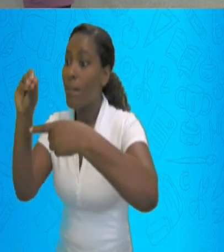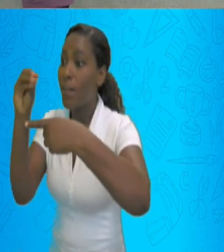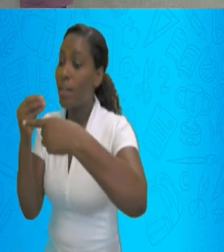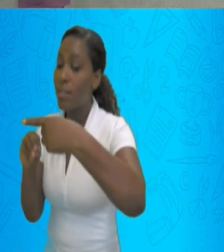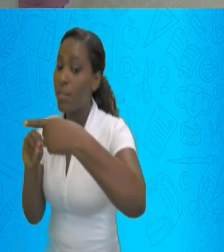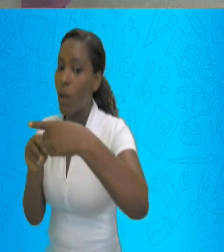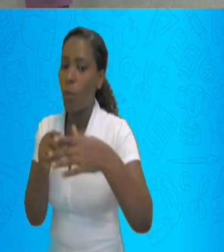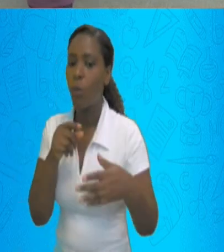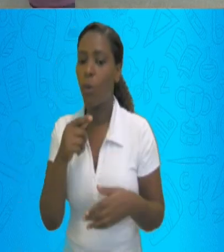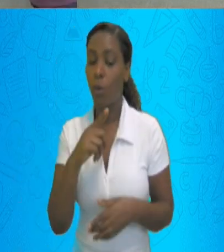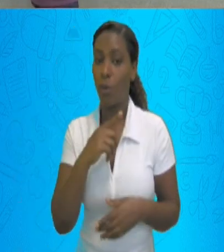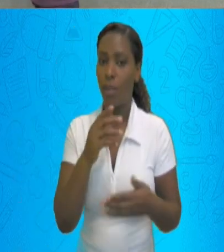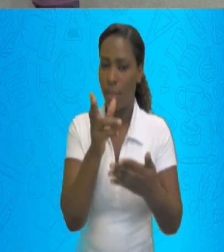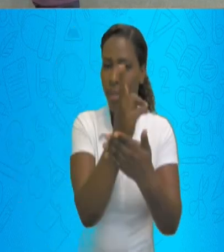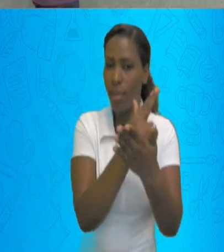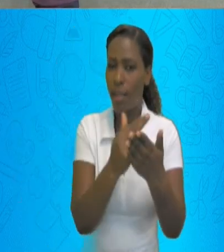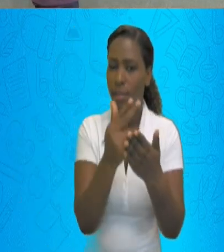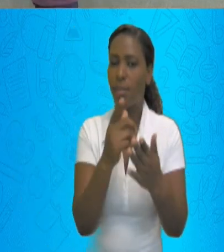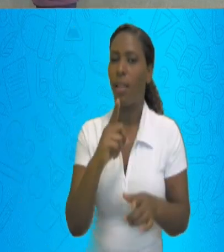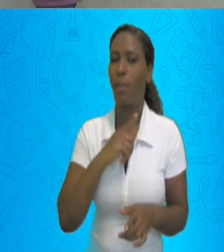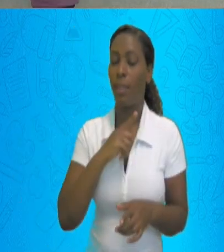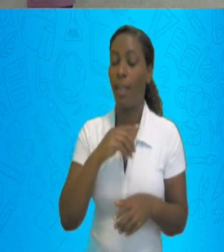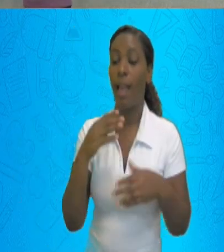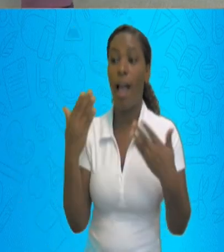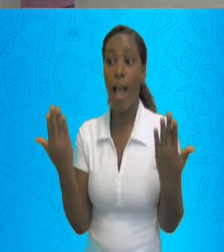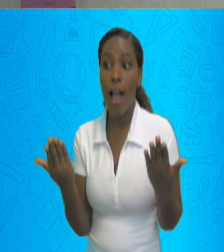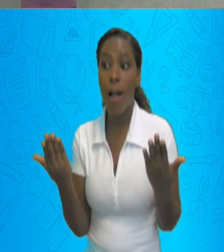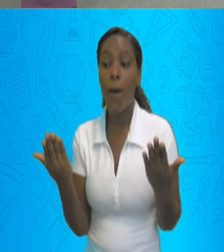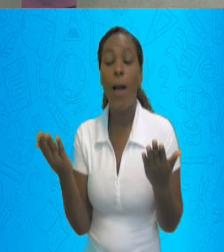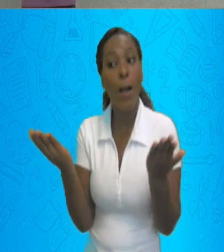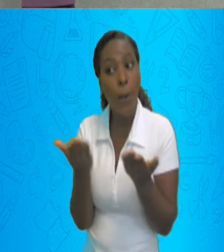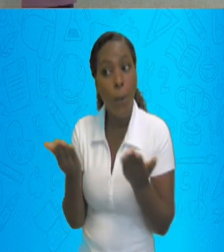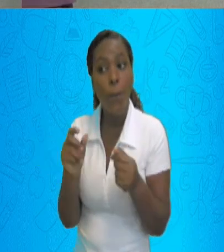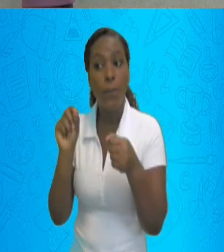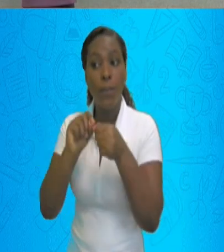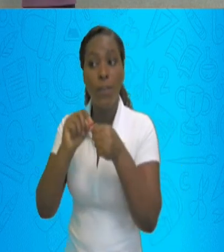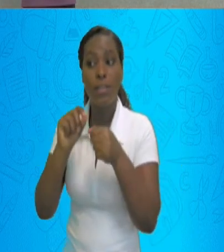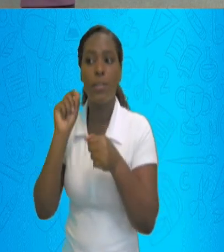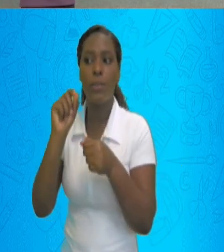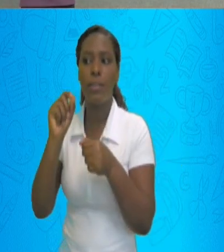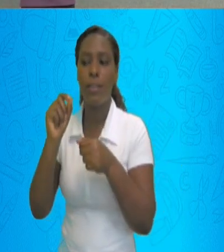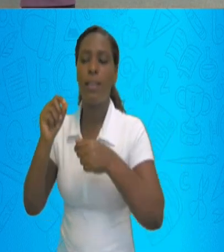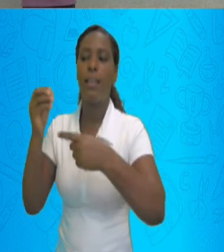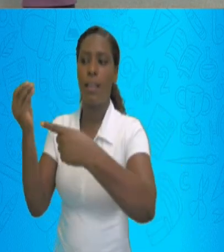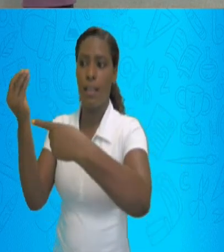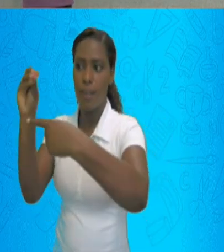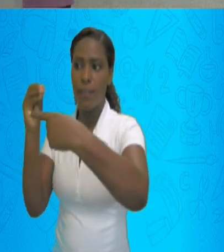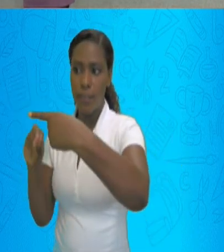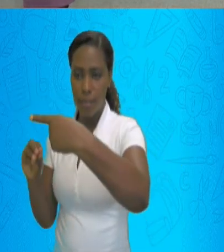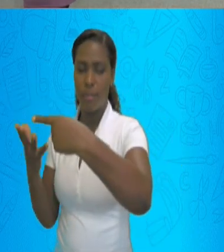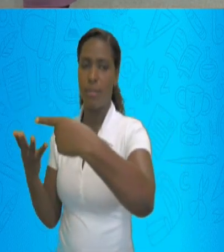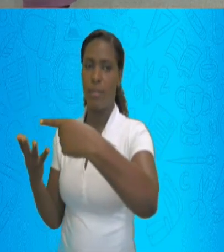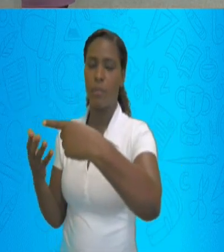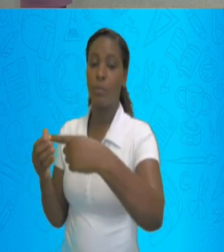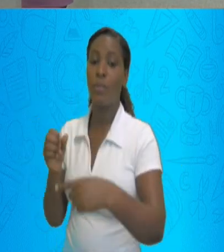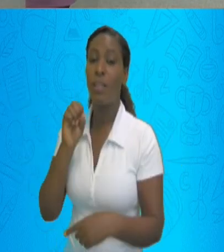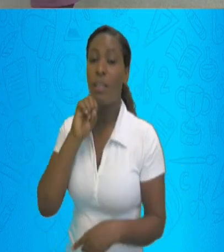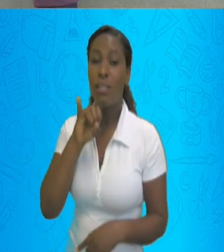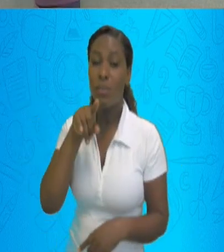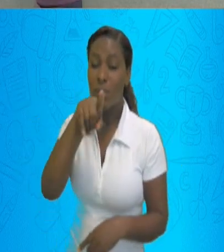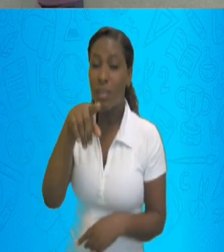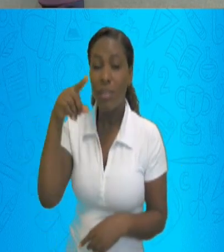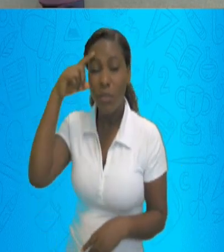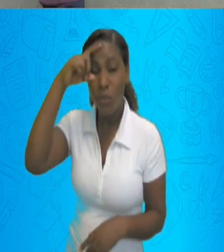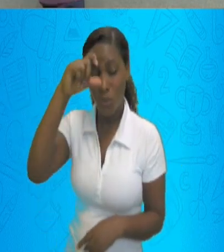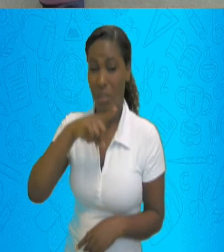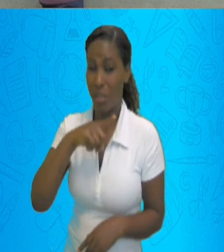aqui. Então, vamos olhar o seguinte. Lembrando, quem tem dificuldade, conta as partes da fração e coloque já